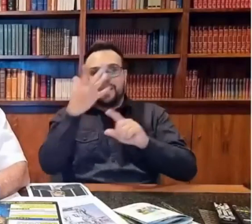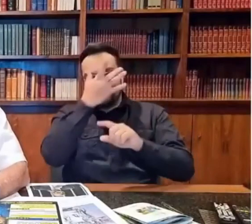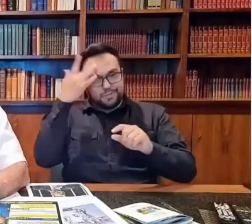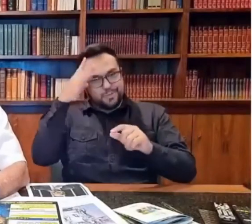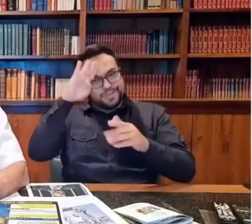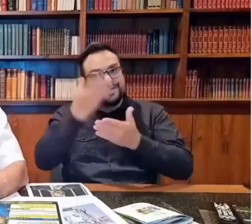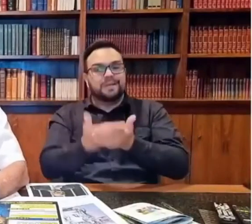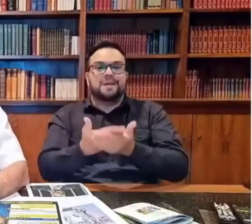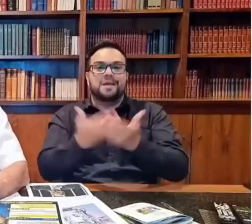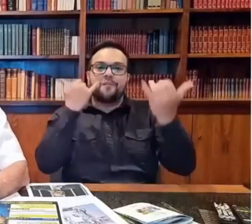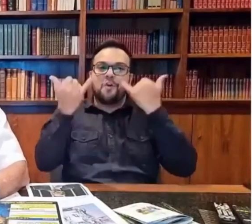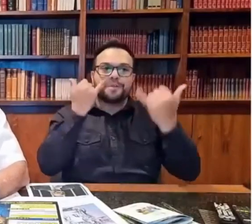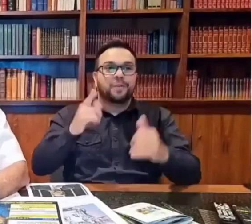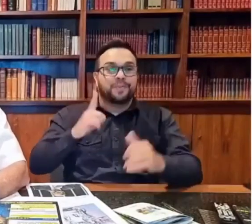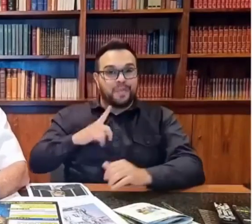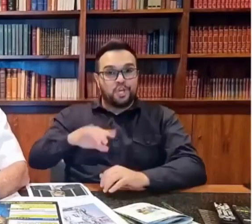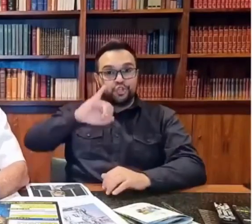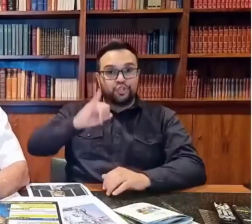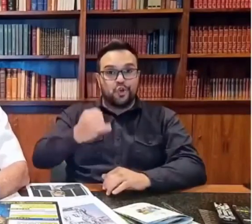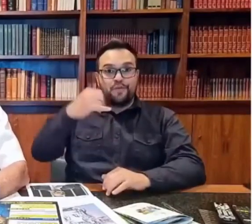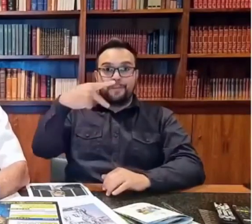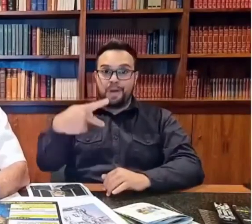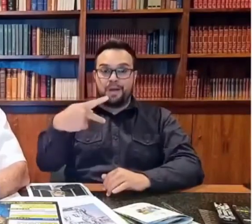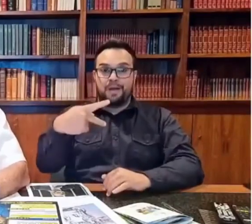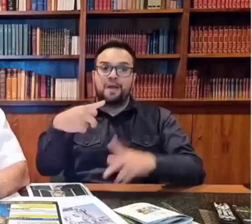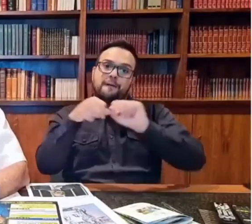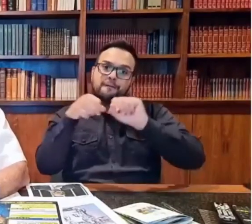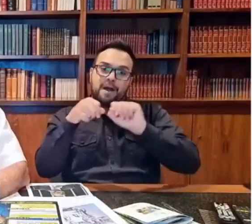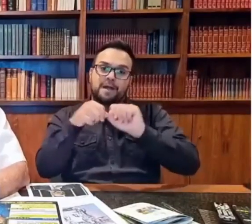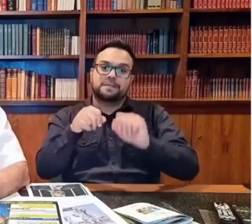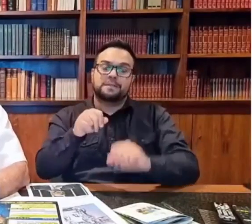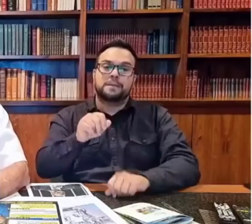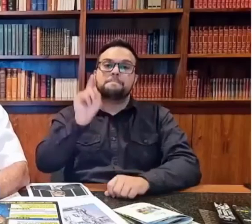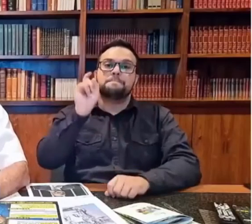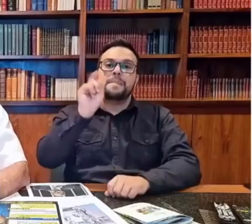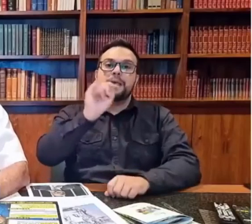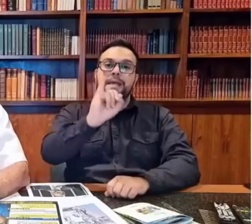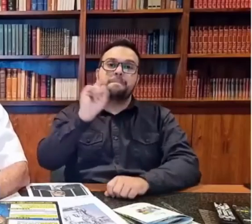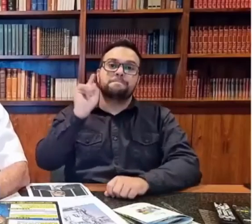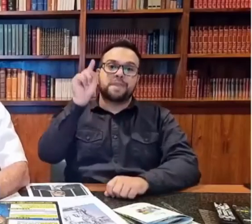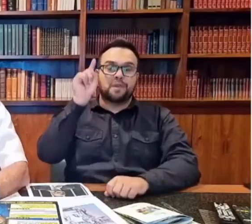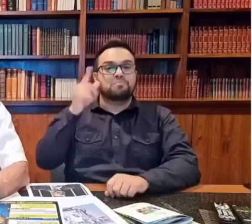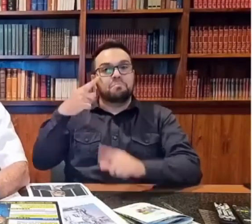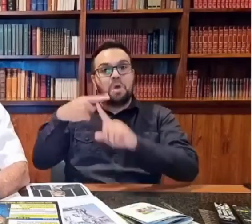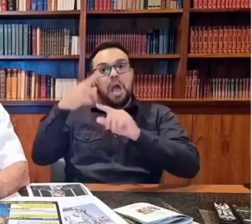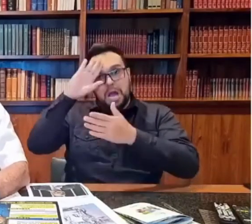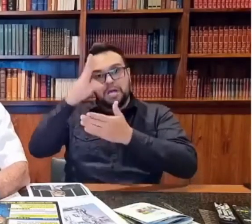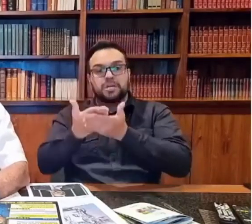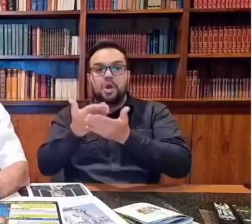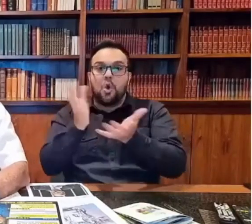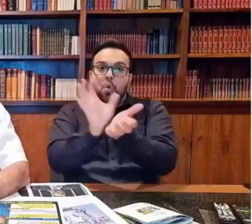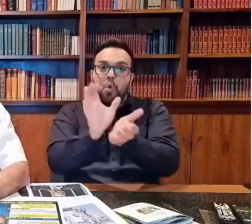Nacional está vergonhosamente flertando com essa tentativa de aprovar A Urgência o presidente destacou que se trata